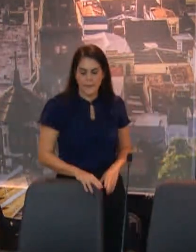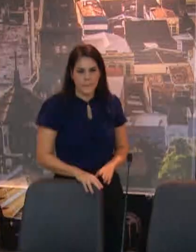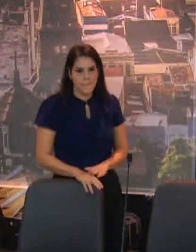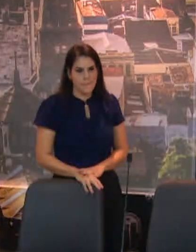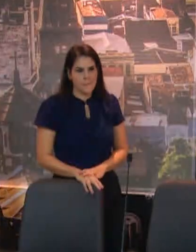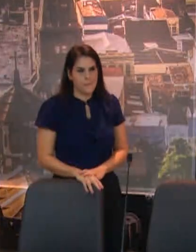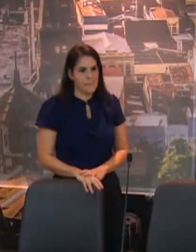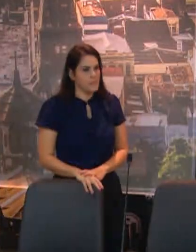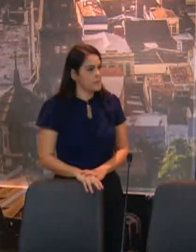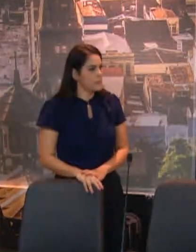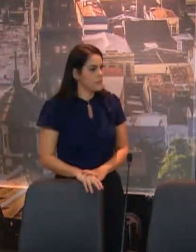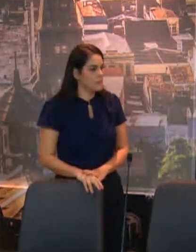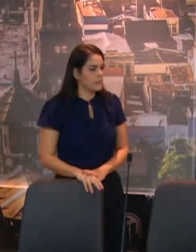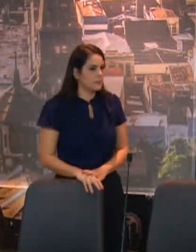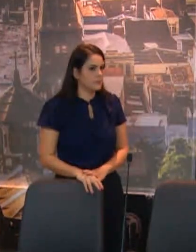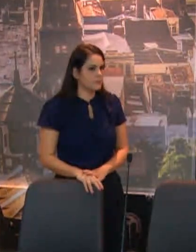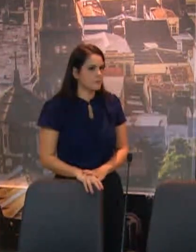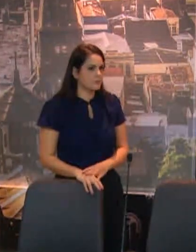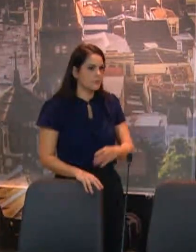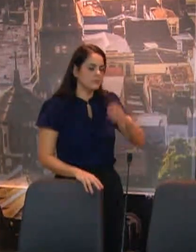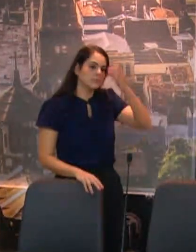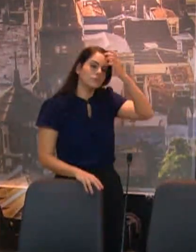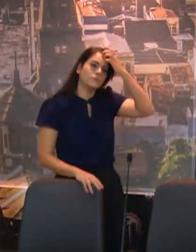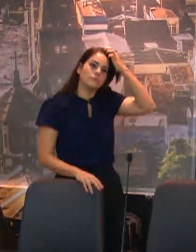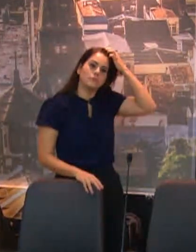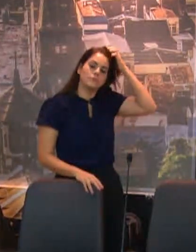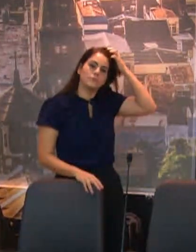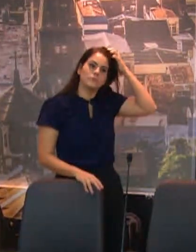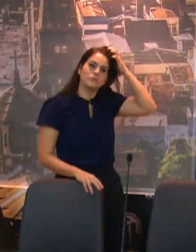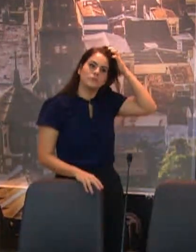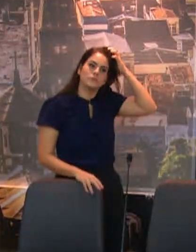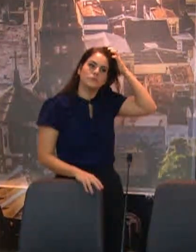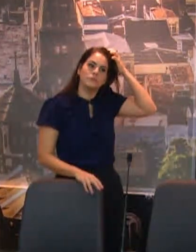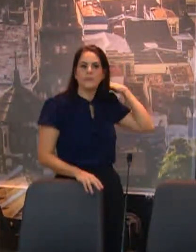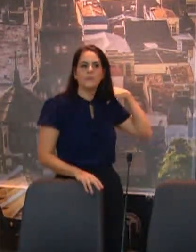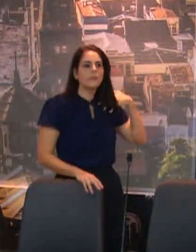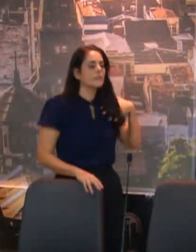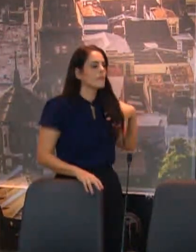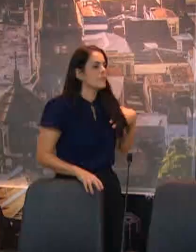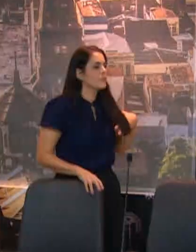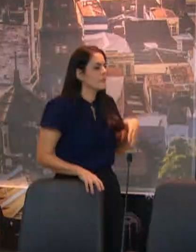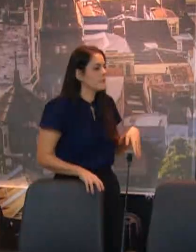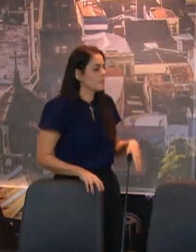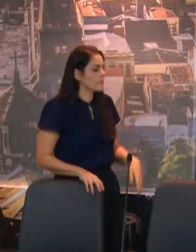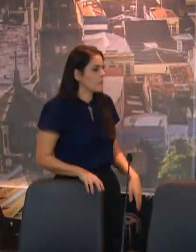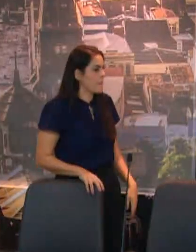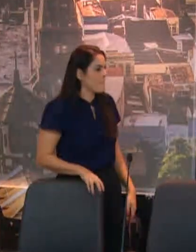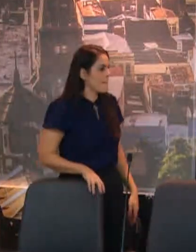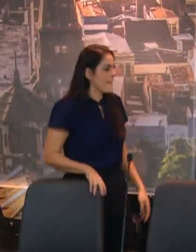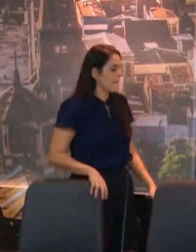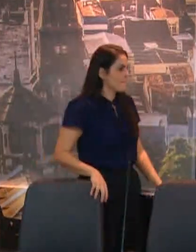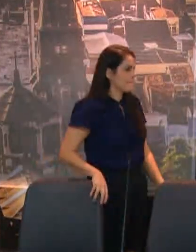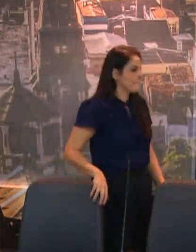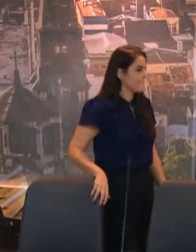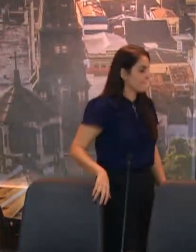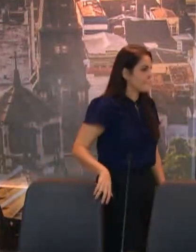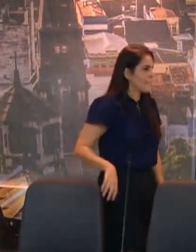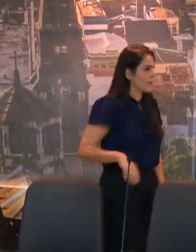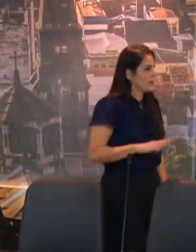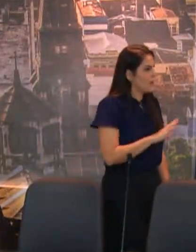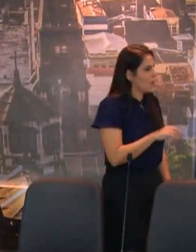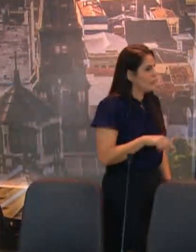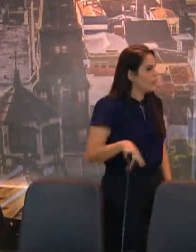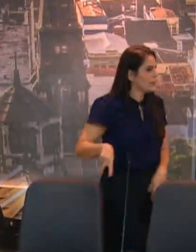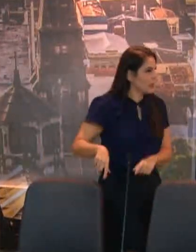consumidores e fornecedores, empresas, sobre os direitos dos consumidores durante a Black Friday, alertando para possíveis